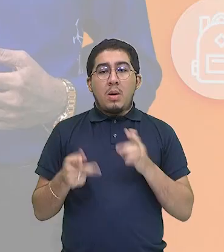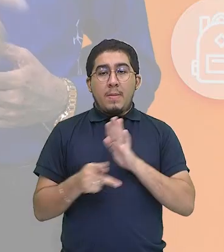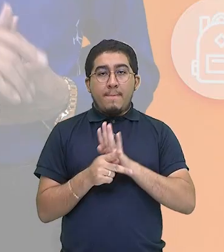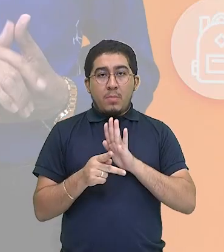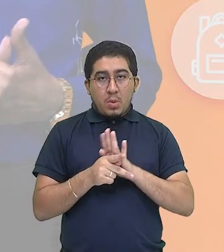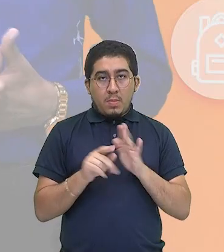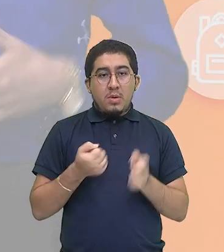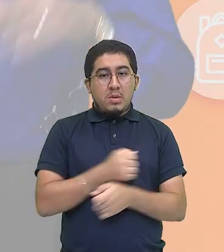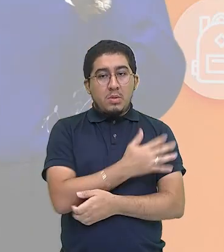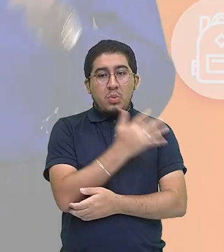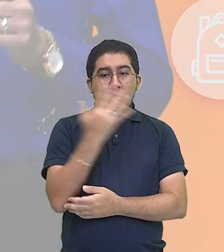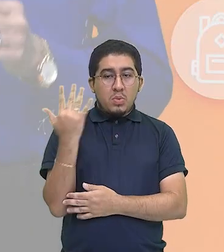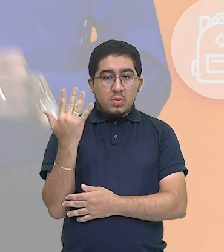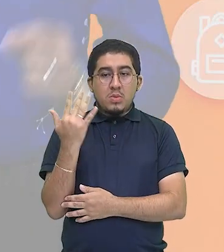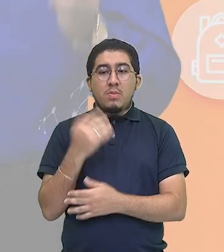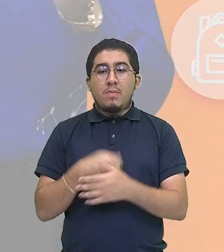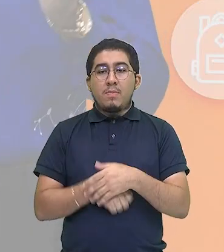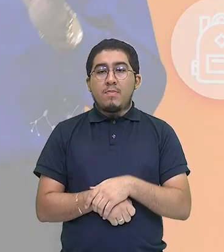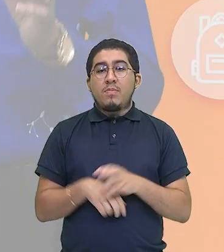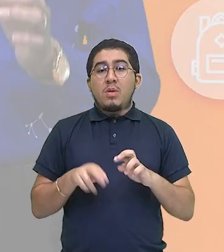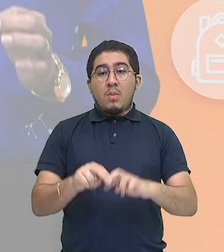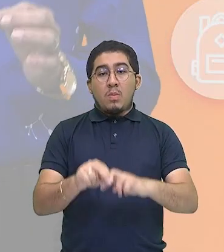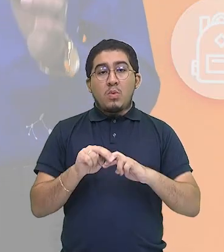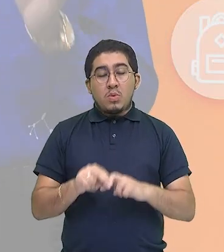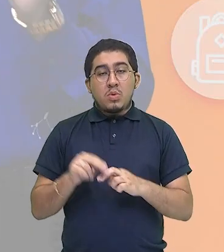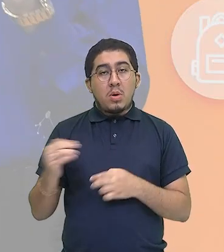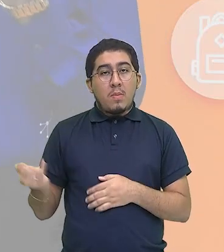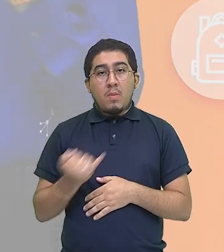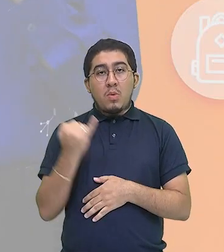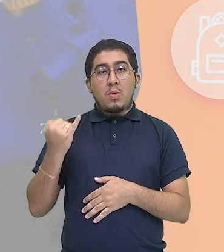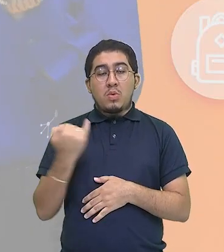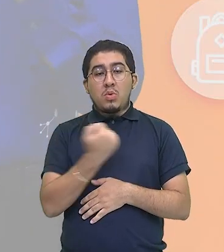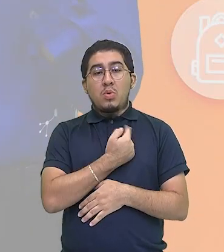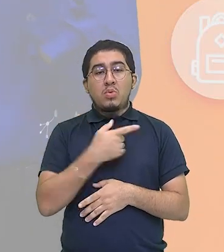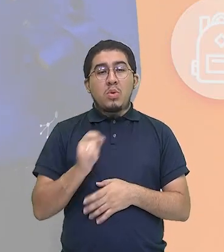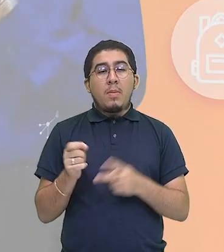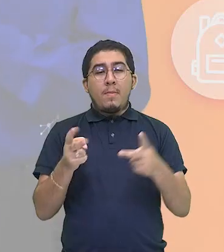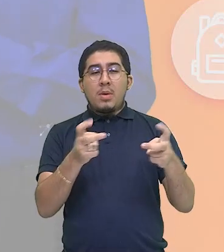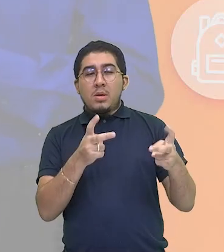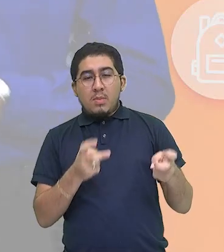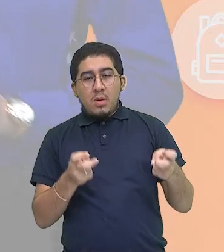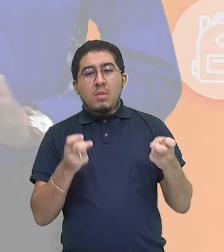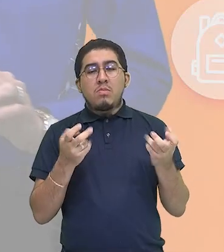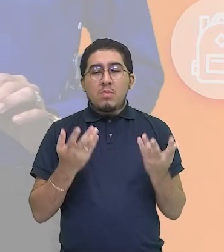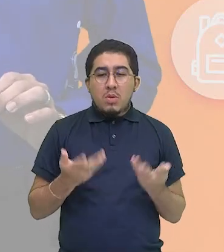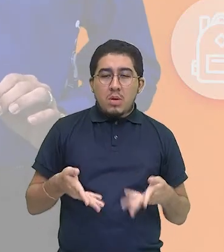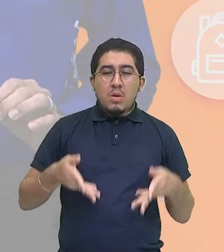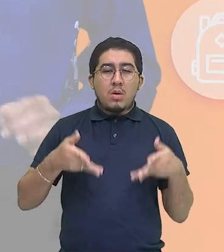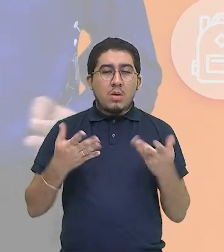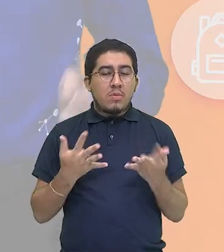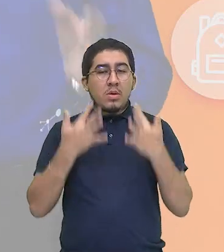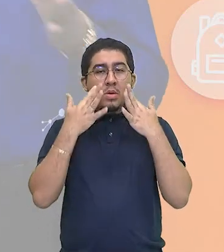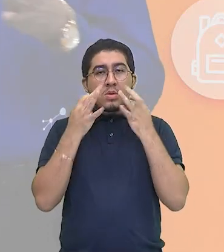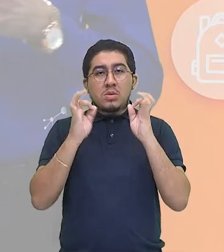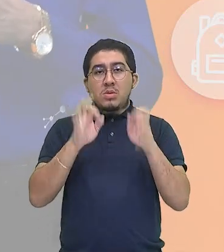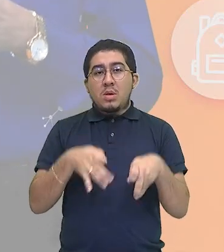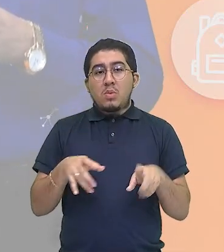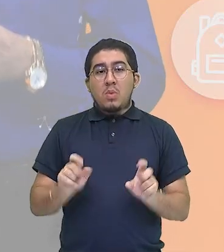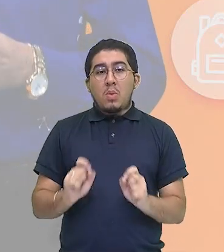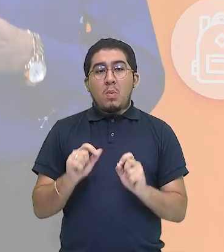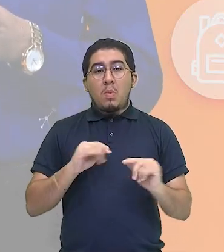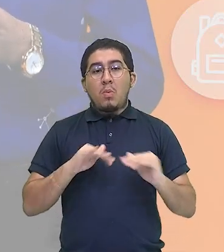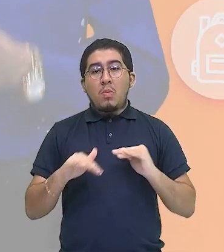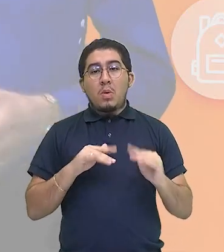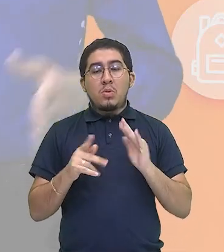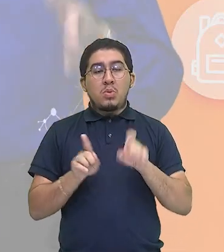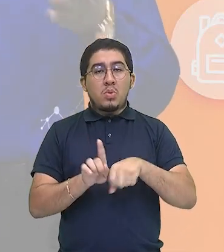própria natureza. É por isso que é importante a gente olhar com carinho, com atenção para os